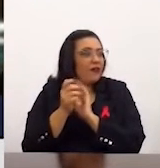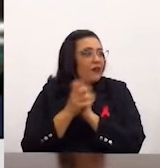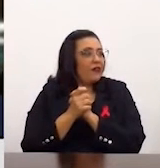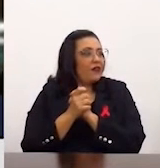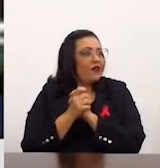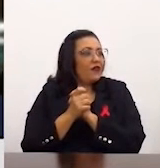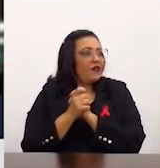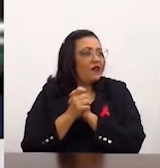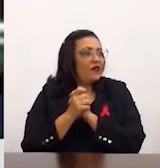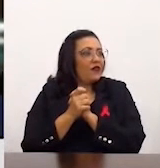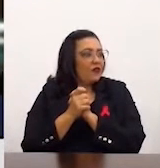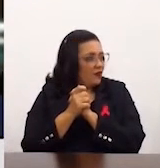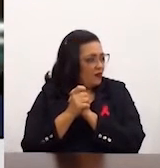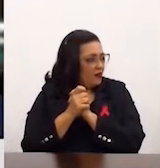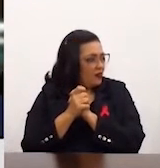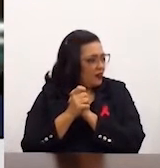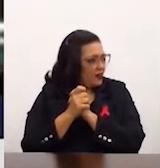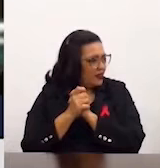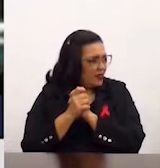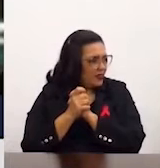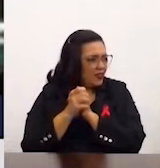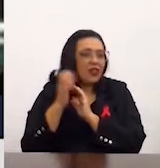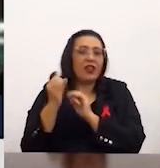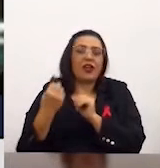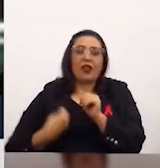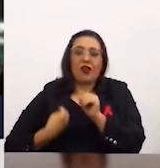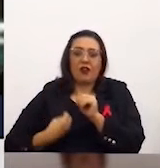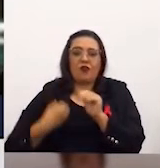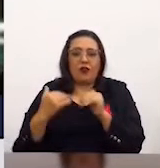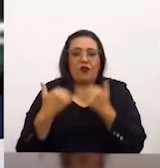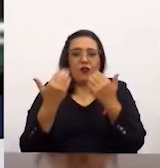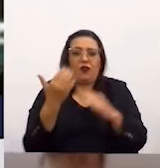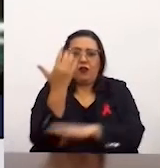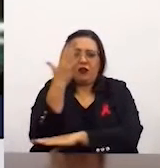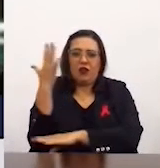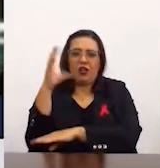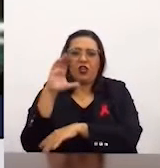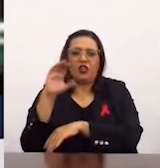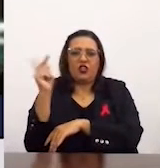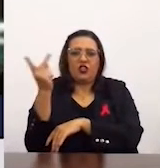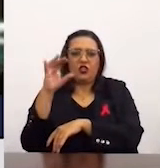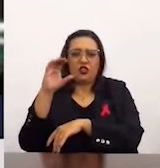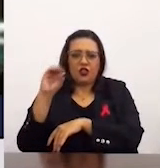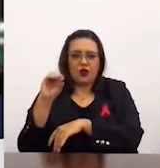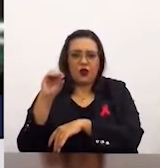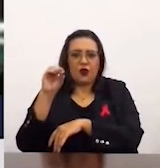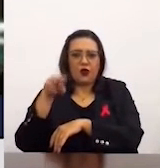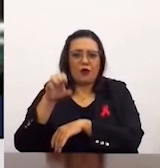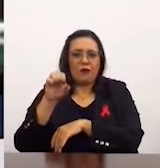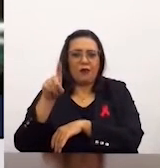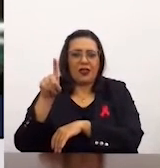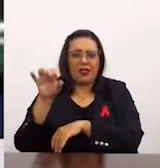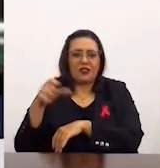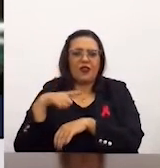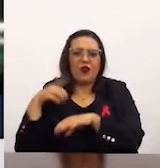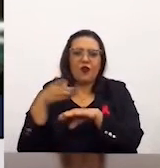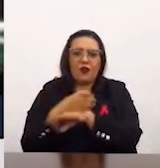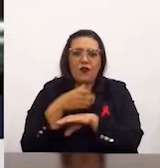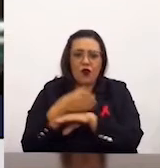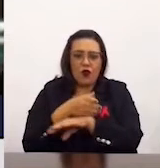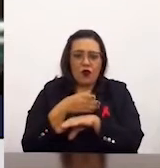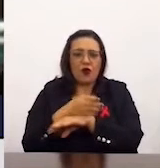que mora de frente ali ao Chico Mendes, a pracinha onde tem o campo, nós tivemos esse final de semana ali